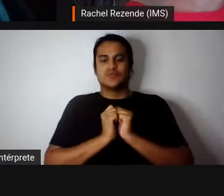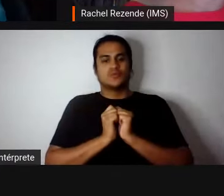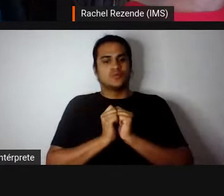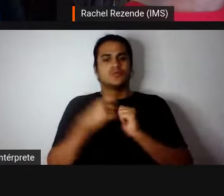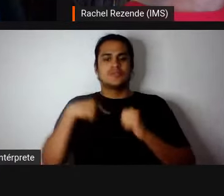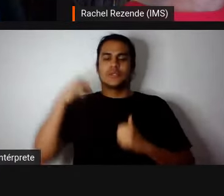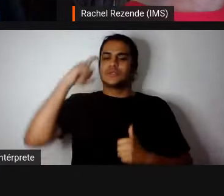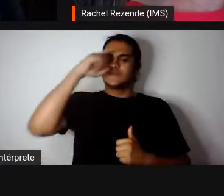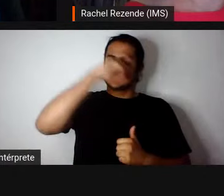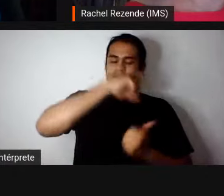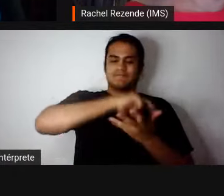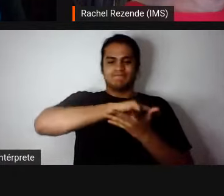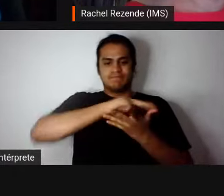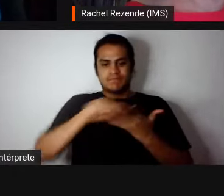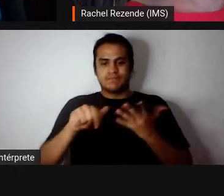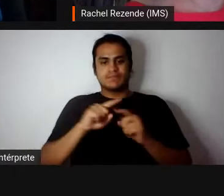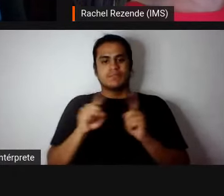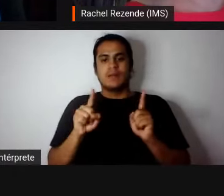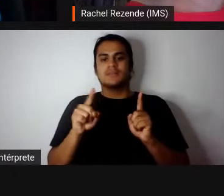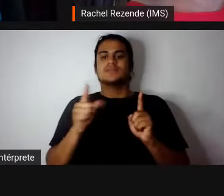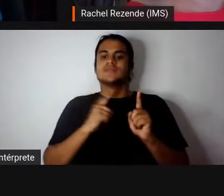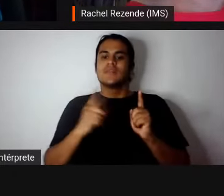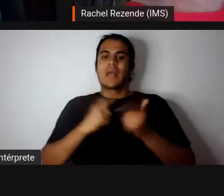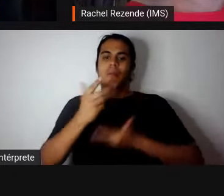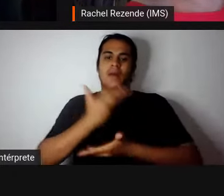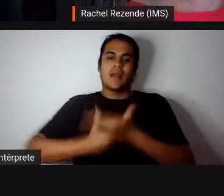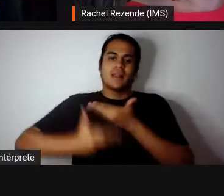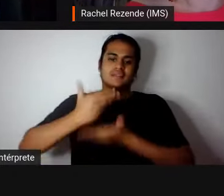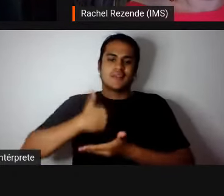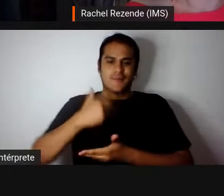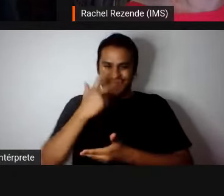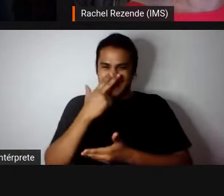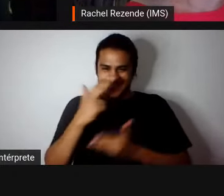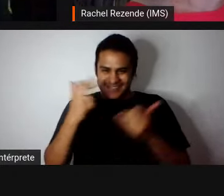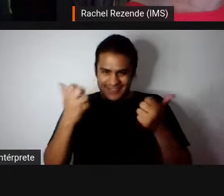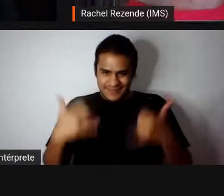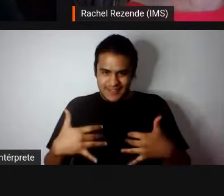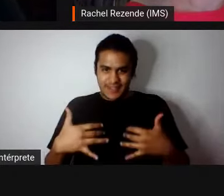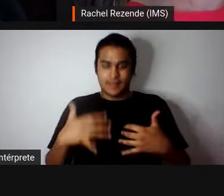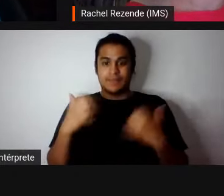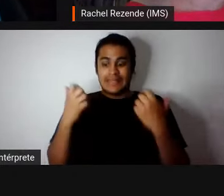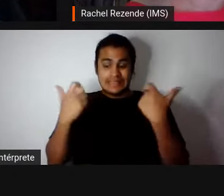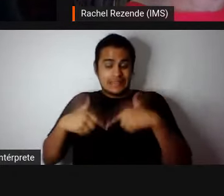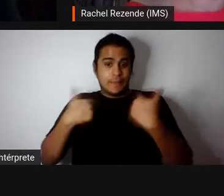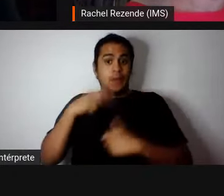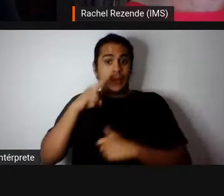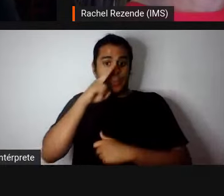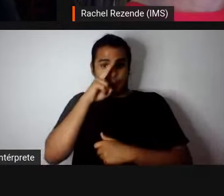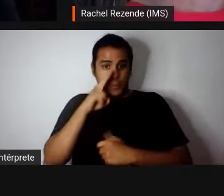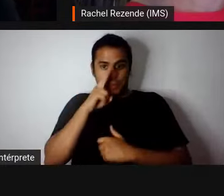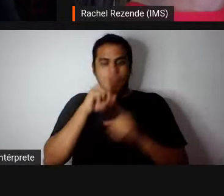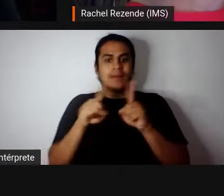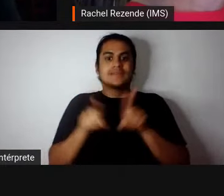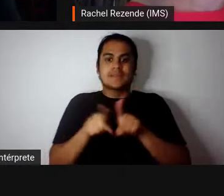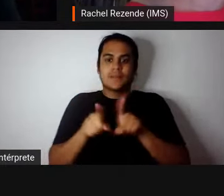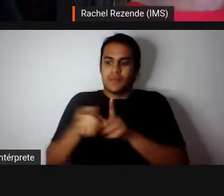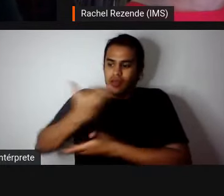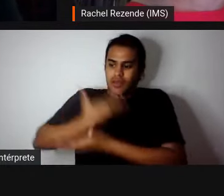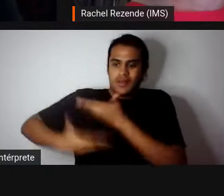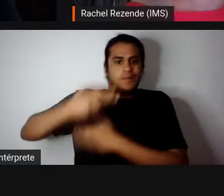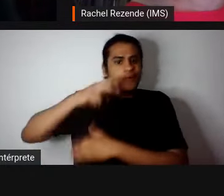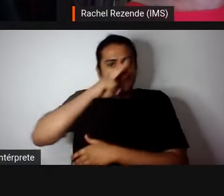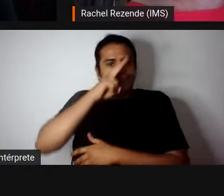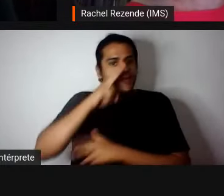que a gente tem uma relação, como eu disse lá no início, eu falei do trabalho que é intenso, mas as relações também são intensas, e a gente